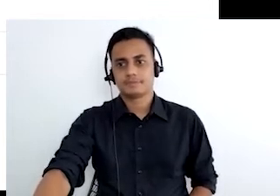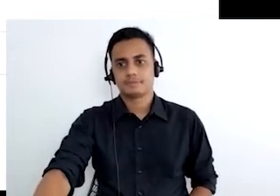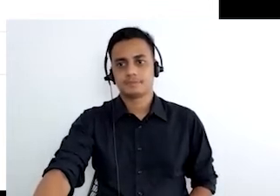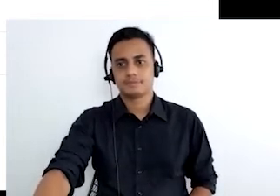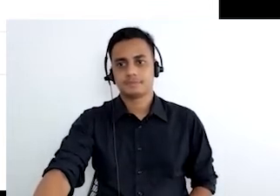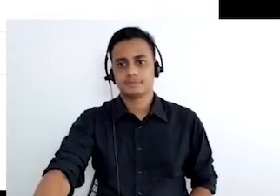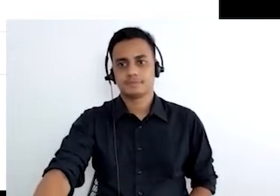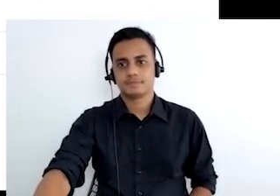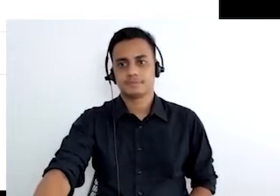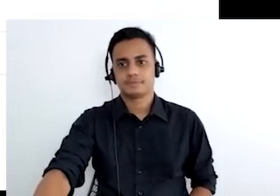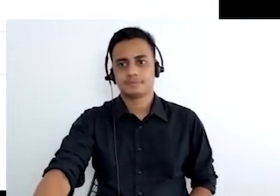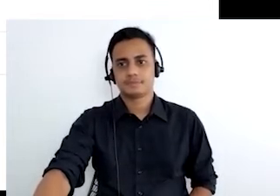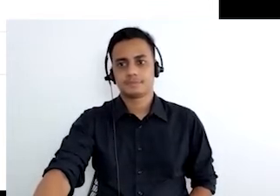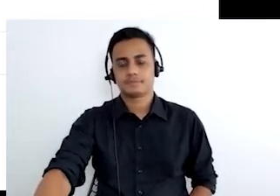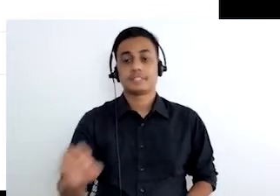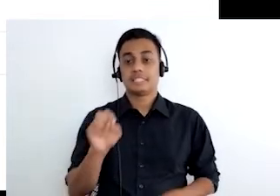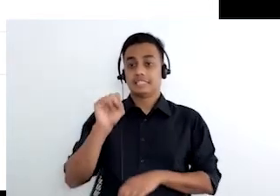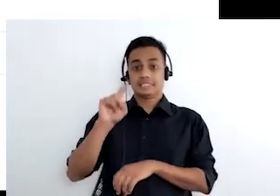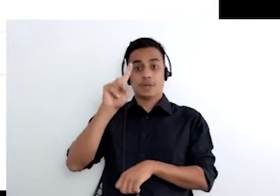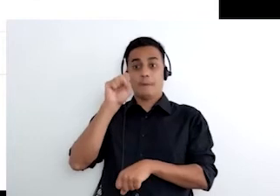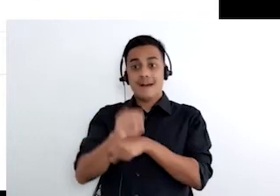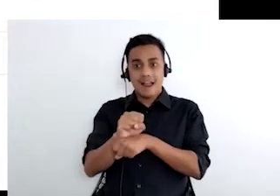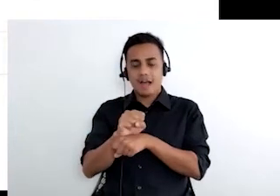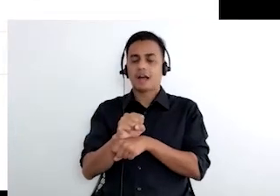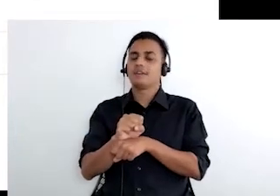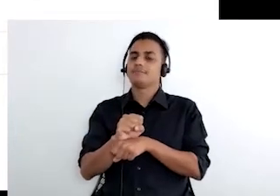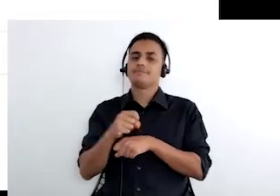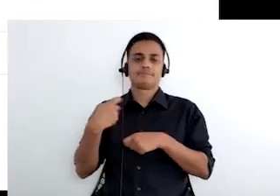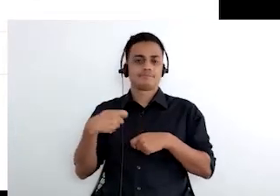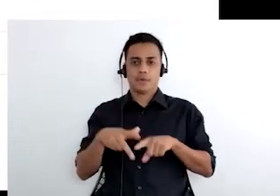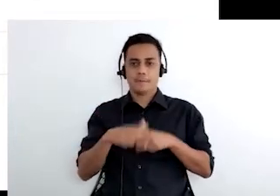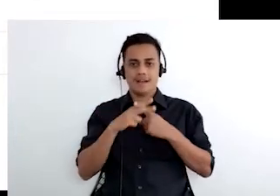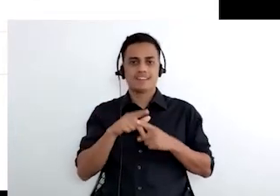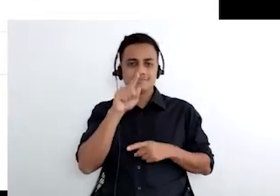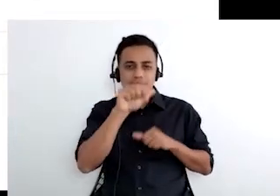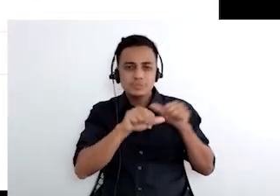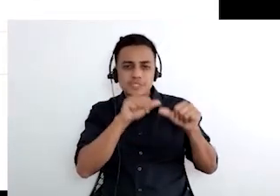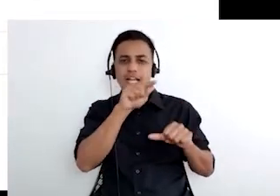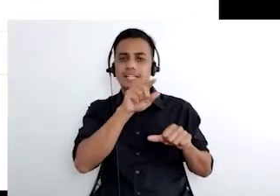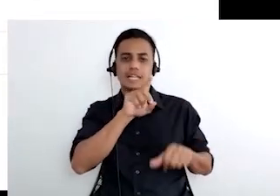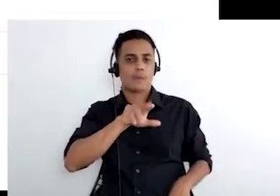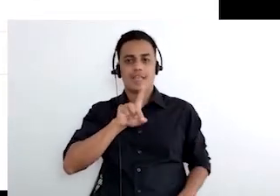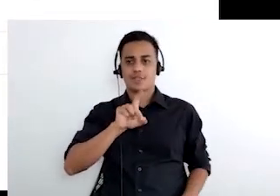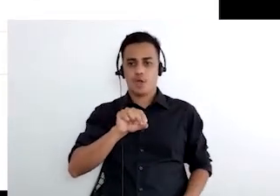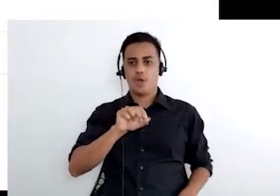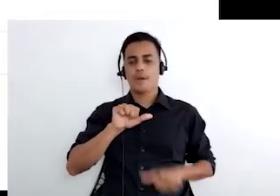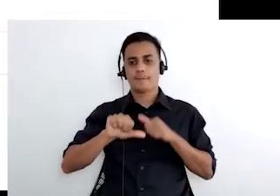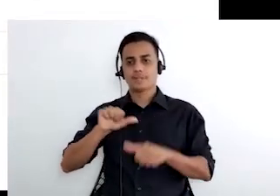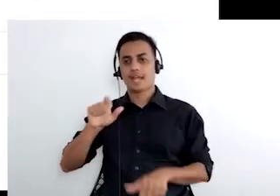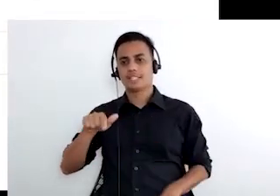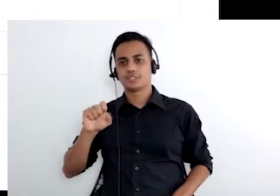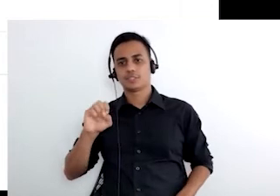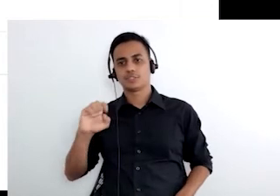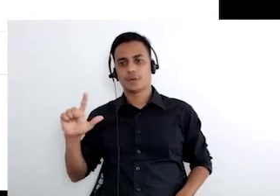E aí, enquanto eu não parar, ele vai seguir, e eu preciso corrigir aqui, que na verdade aqui não é um Dó, aqui é um Sol, tá?